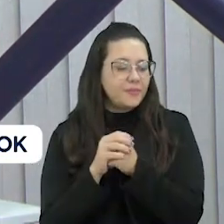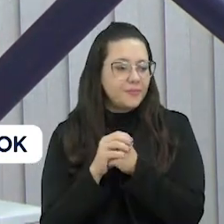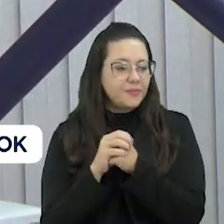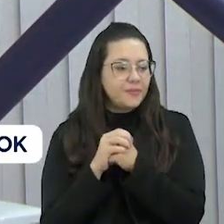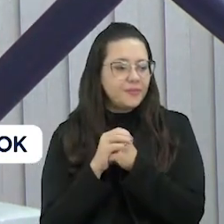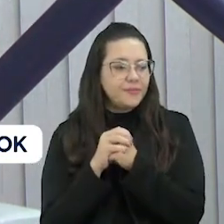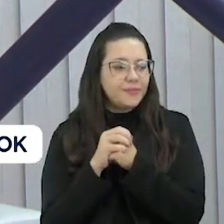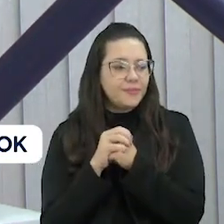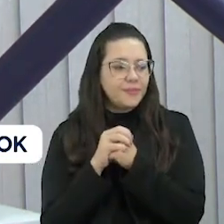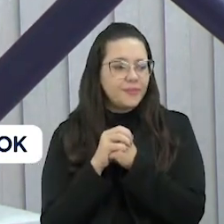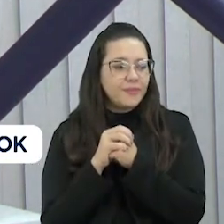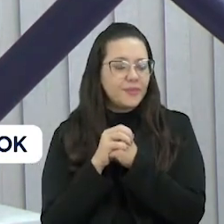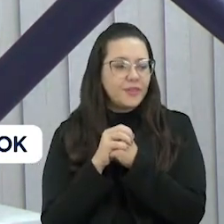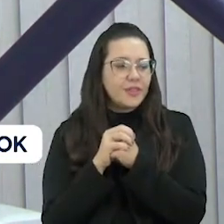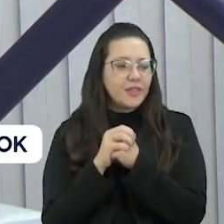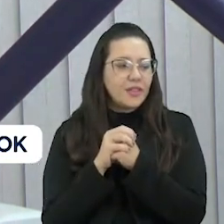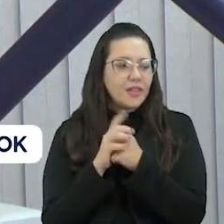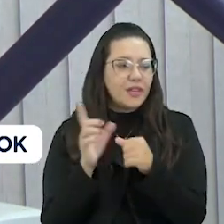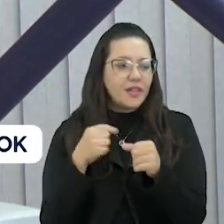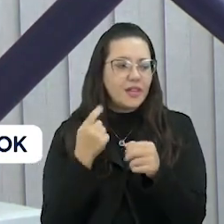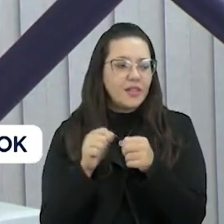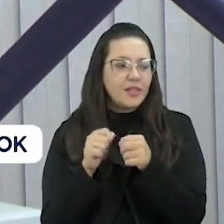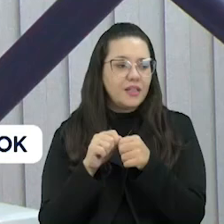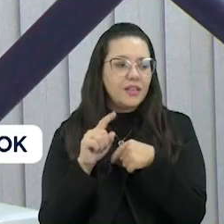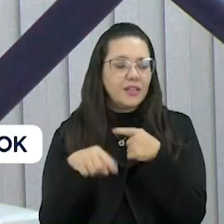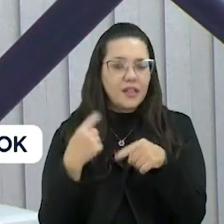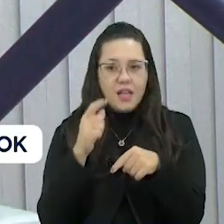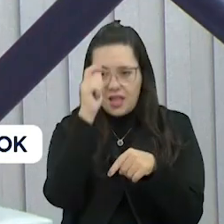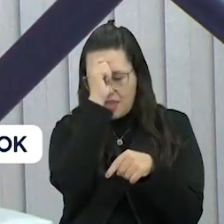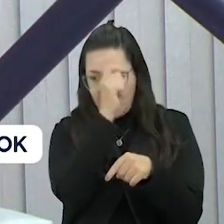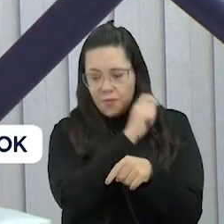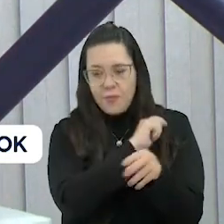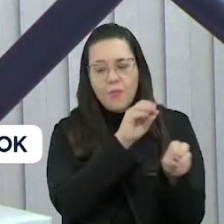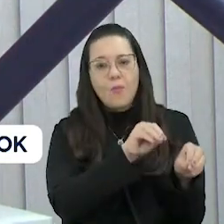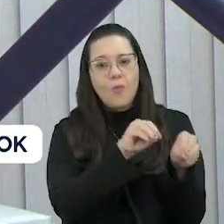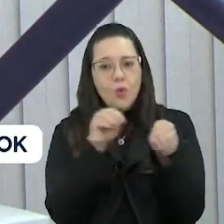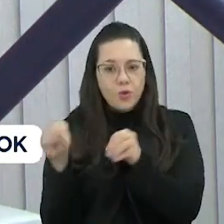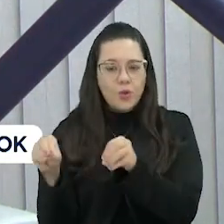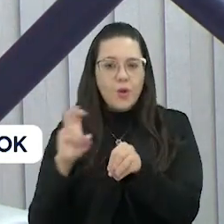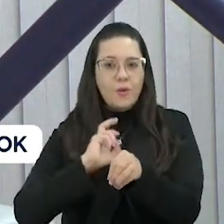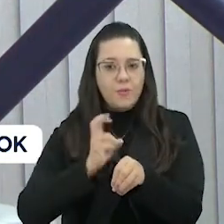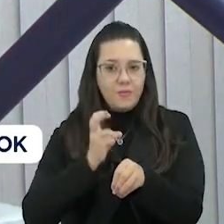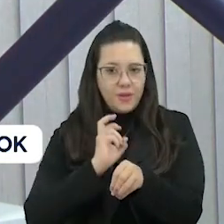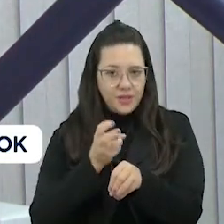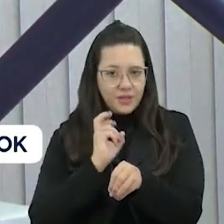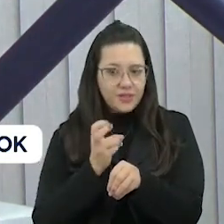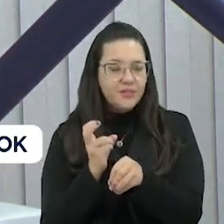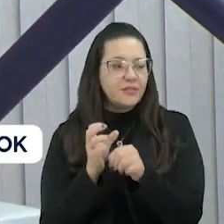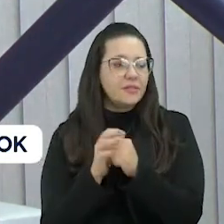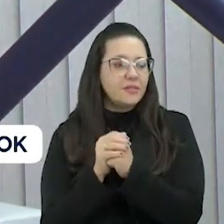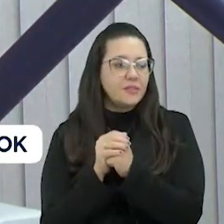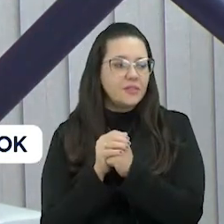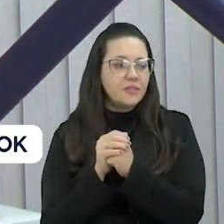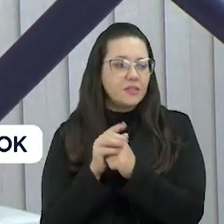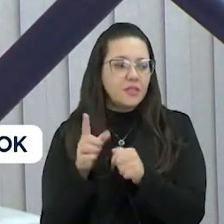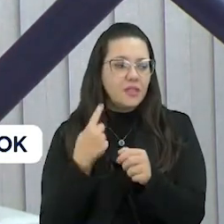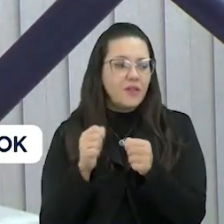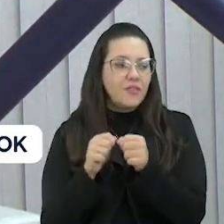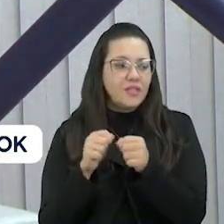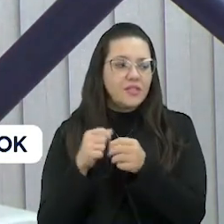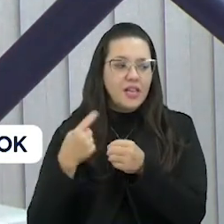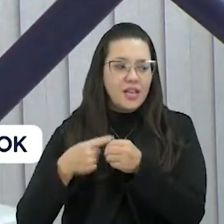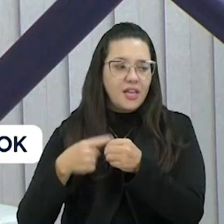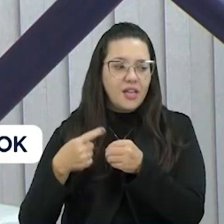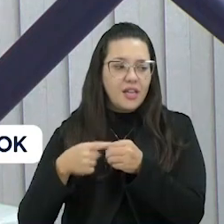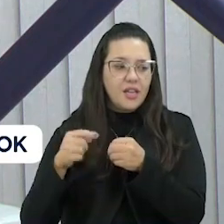né? A sede era em Rio Preto, depois mudou para Mirassol, né? E eu acompanhei o batalhão até Mirassol, a gente fazia toda a região ali de